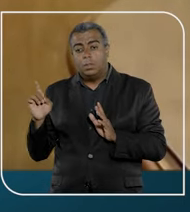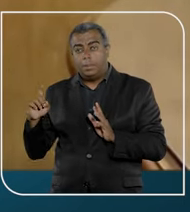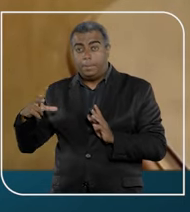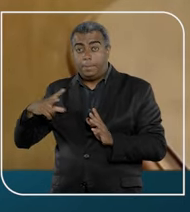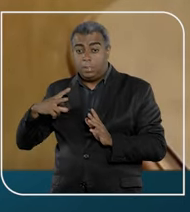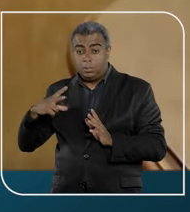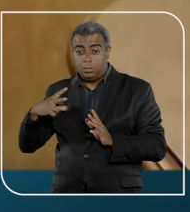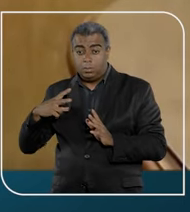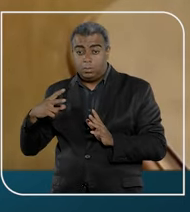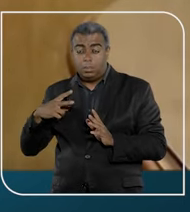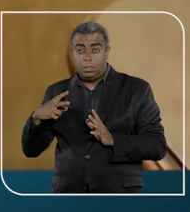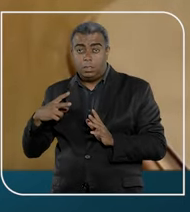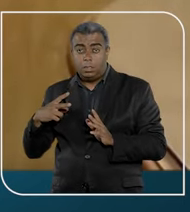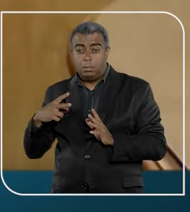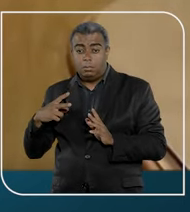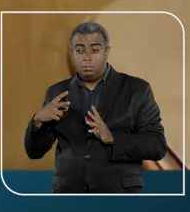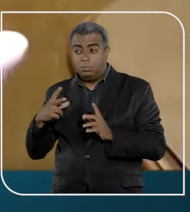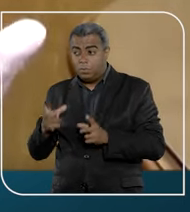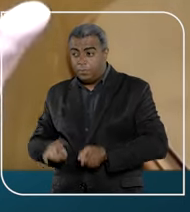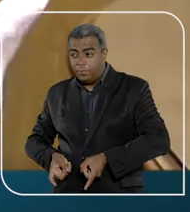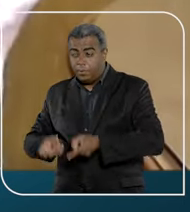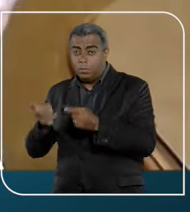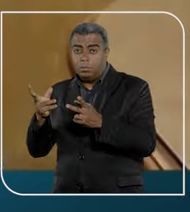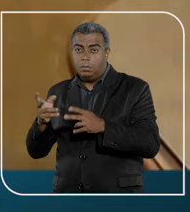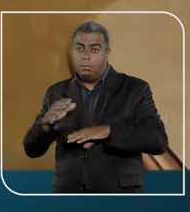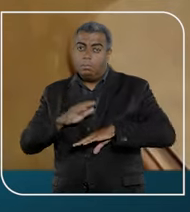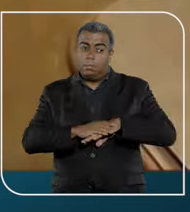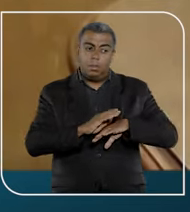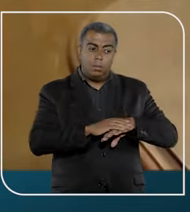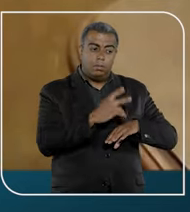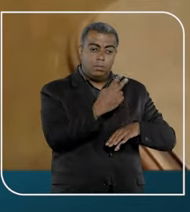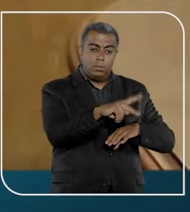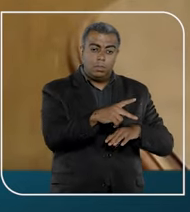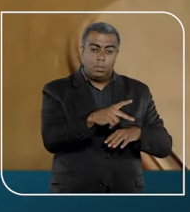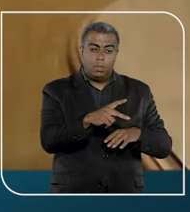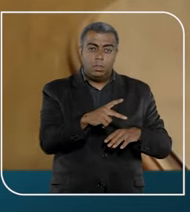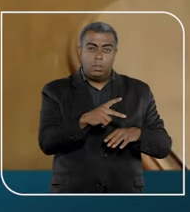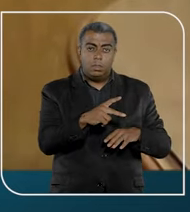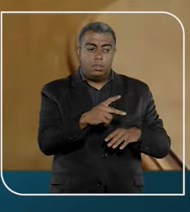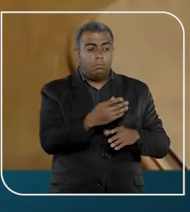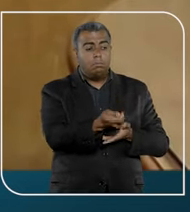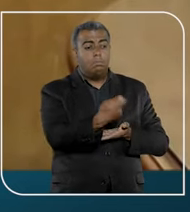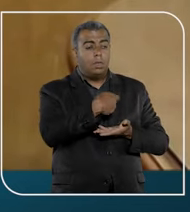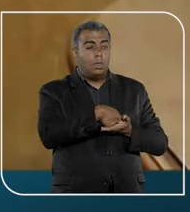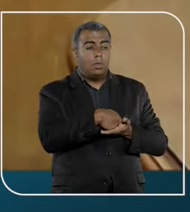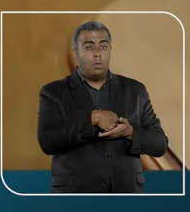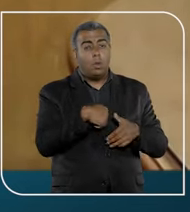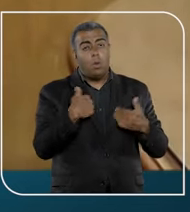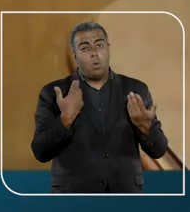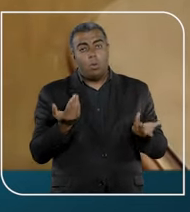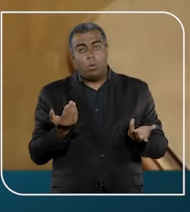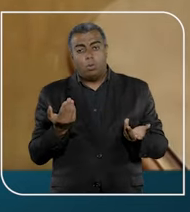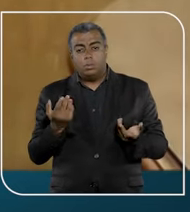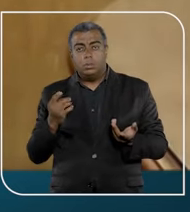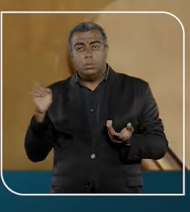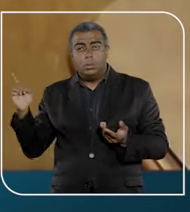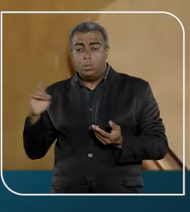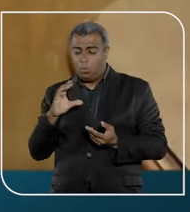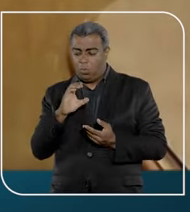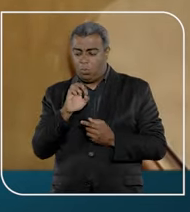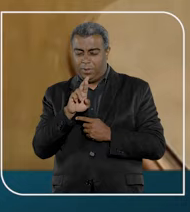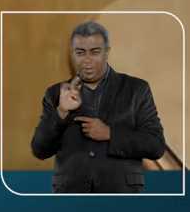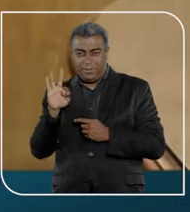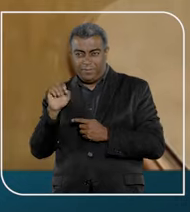por iniciativa particular, que pode ser feita pelo próprio credor ou por um corretor de